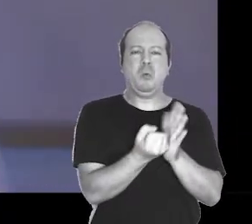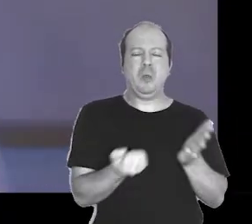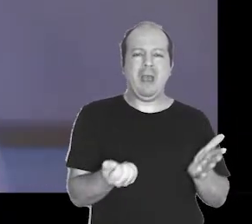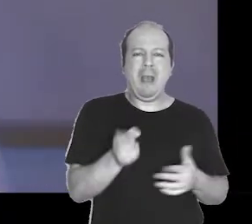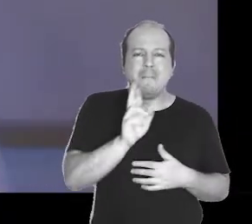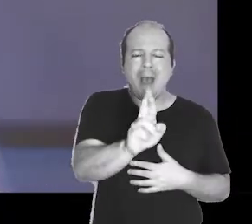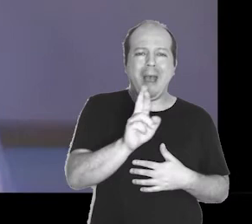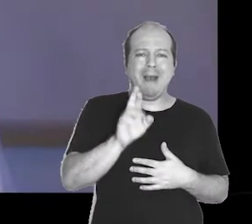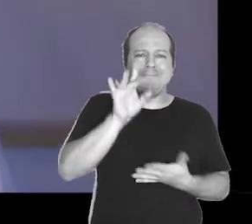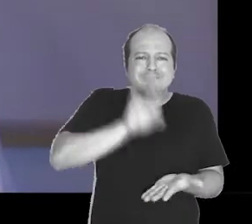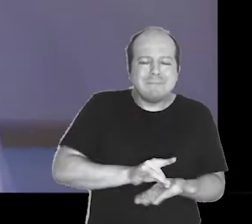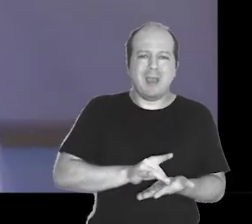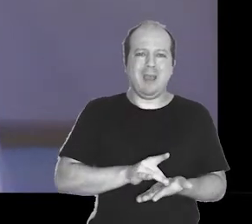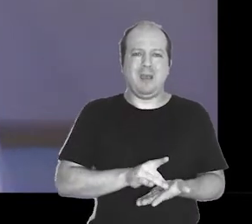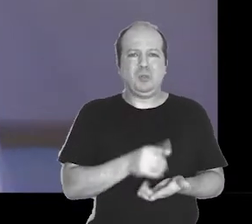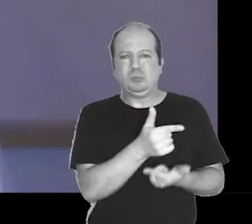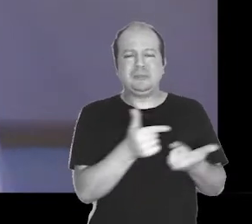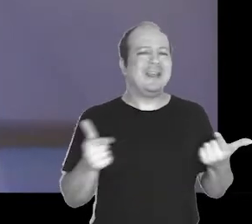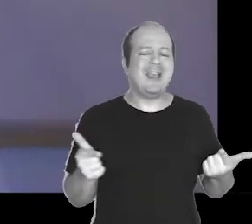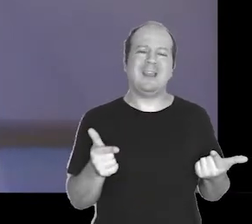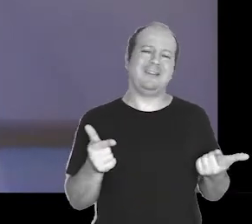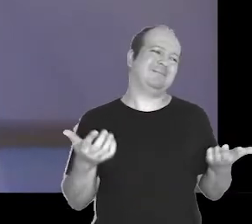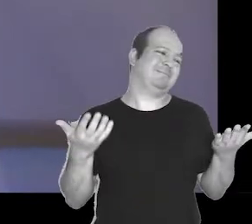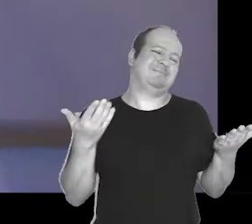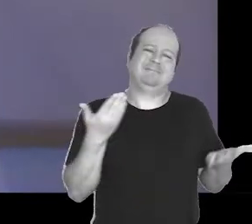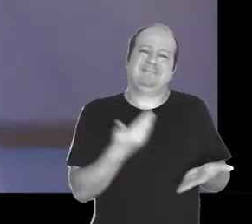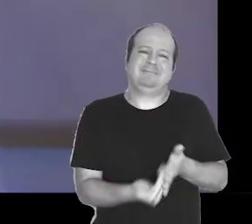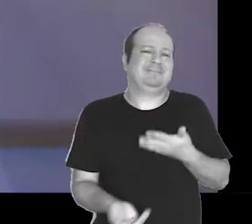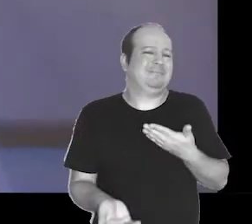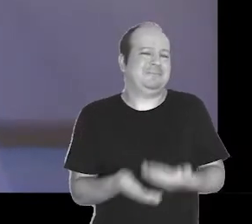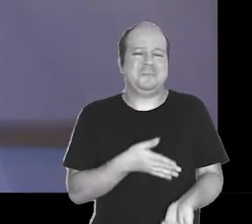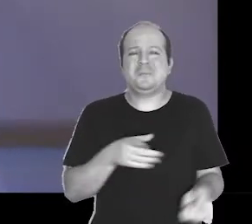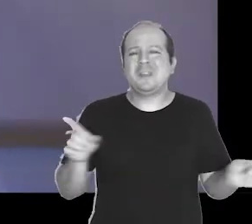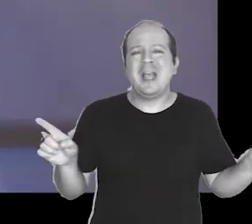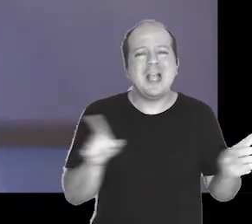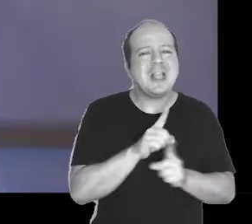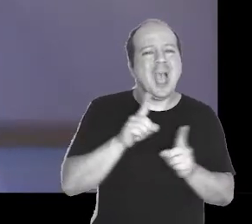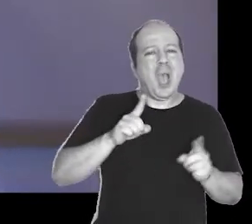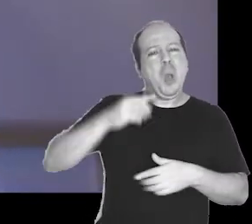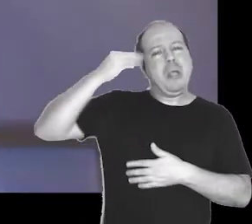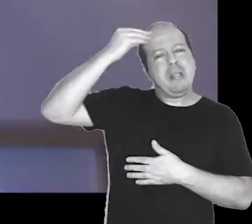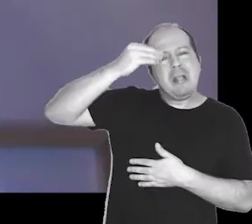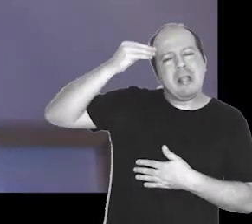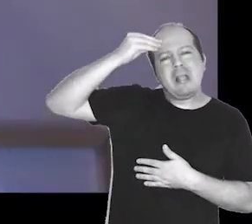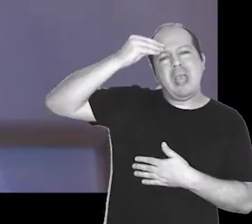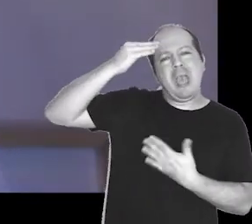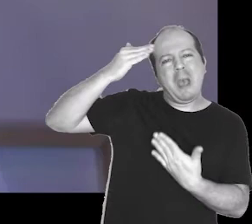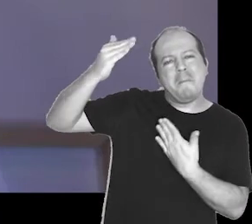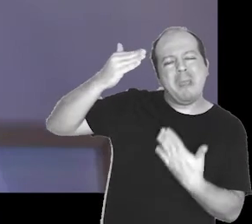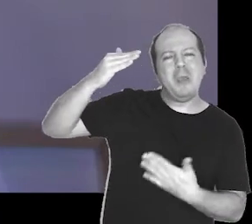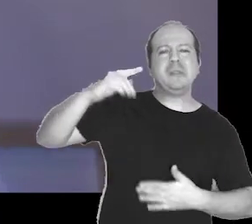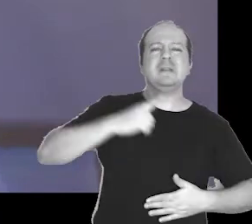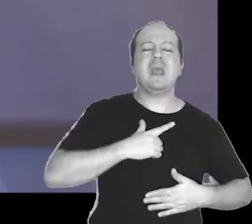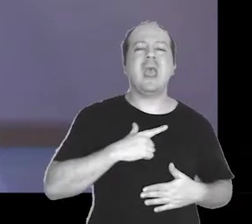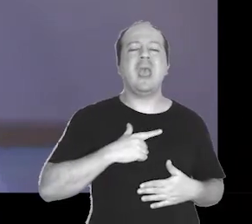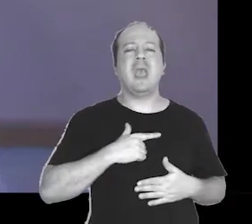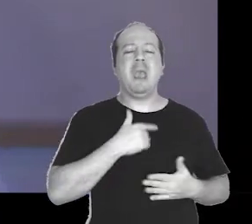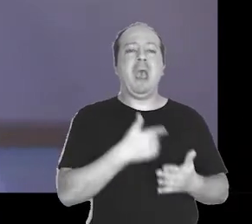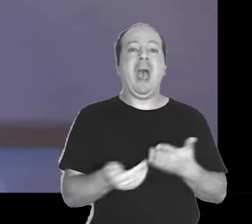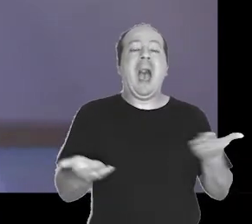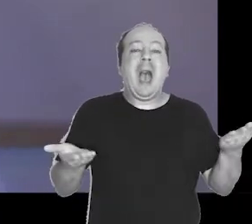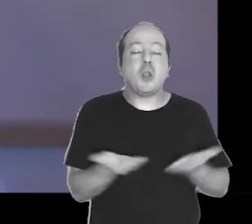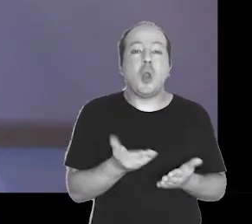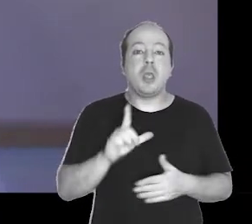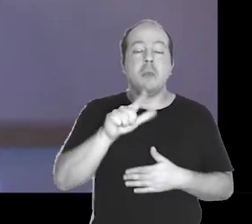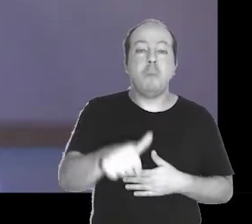dar respostas mais taxativas, não, meus caros terapeutas, senhores e senhoras, não será agora,